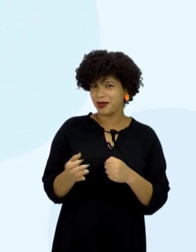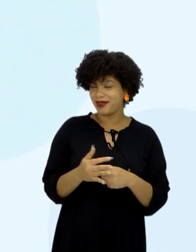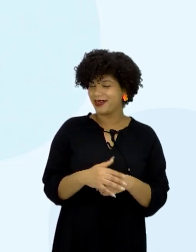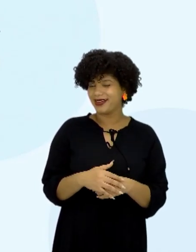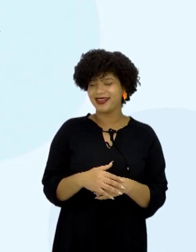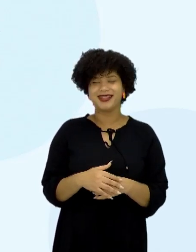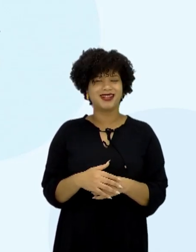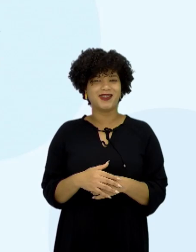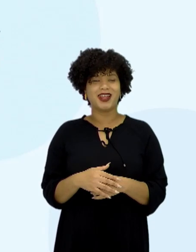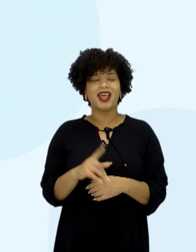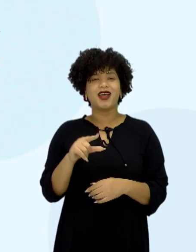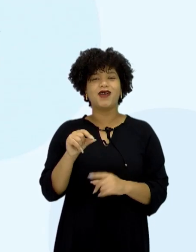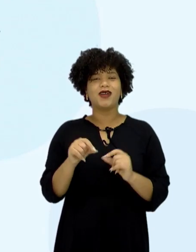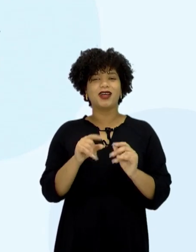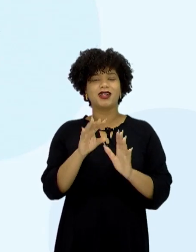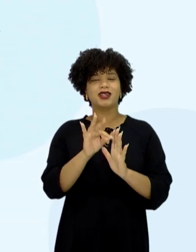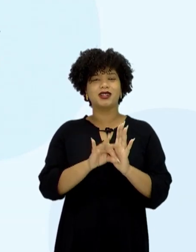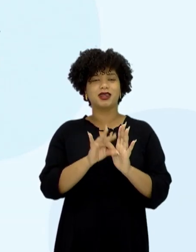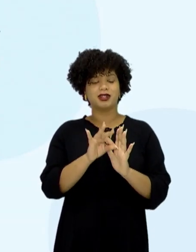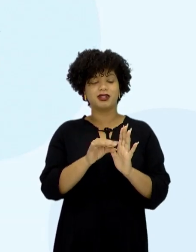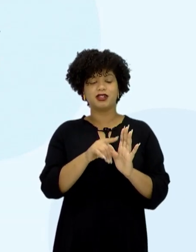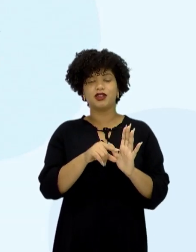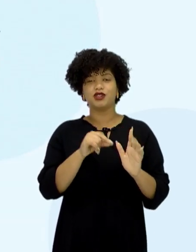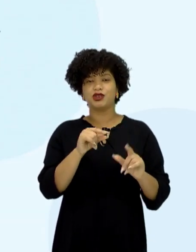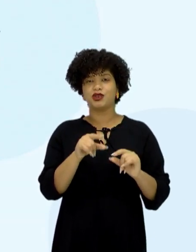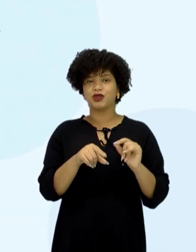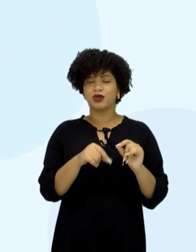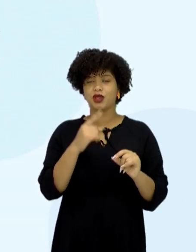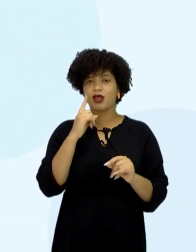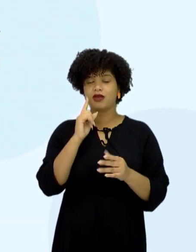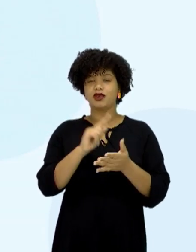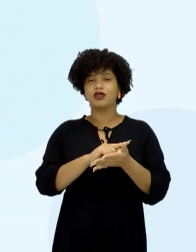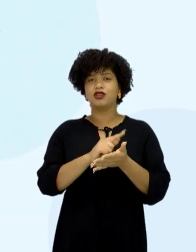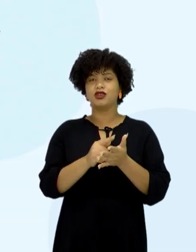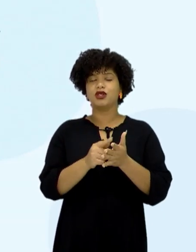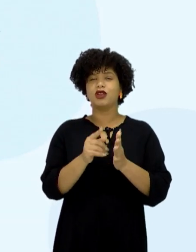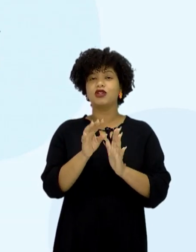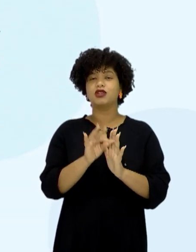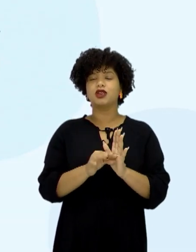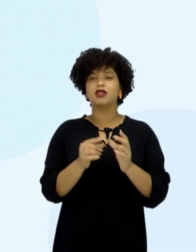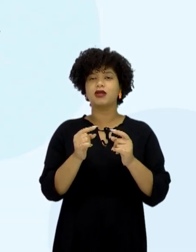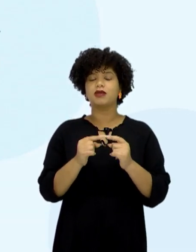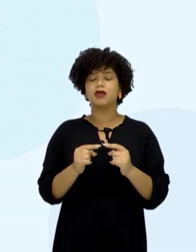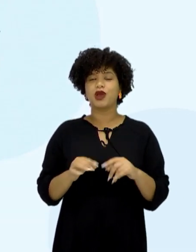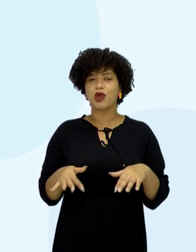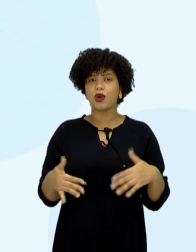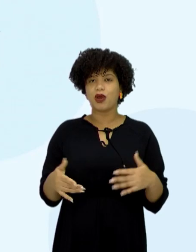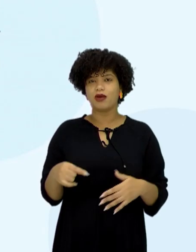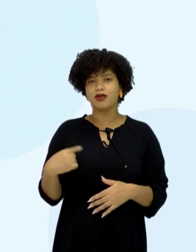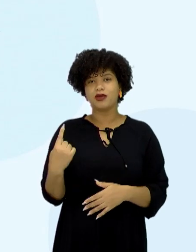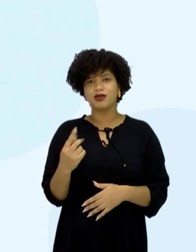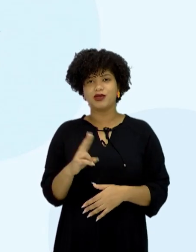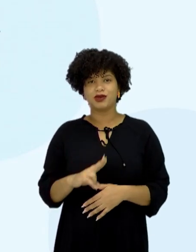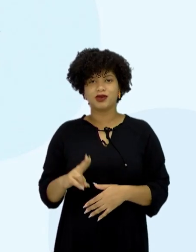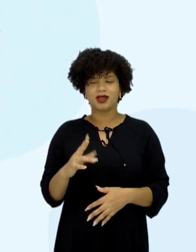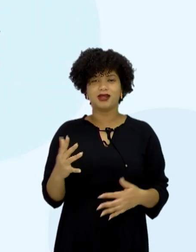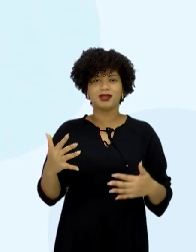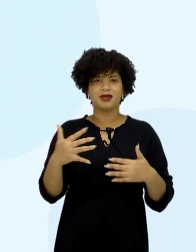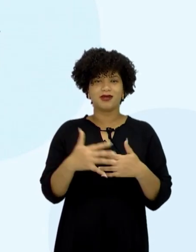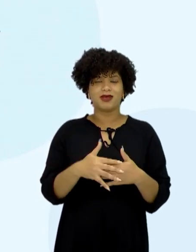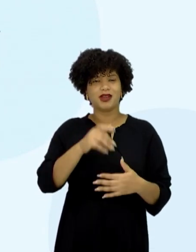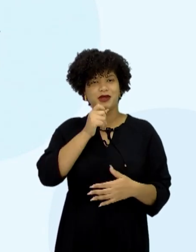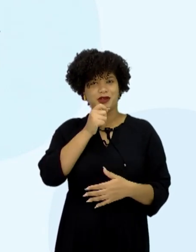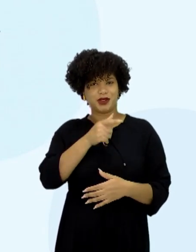Escolher o texto a ser parodiado e a definição do gênero textual a ser usado na paródia. O que são essas duas coisas? A primeira